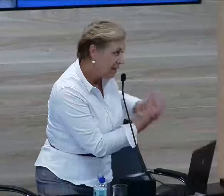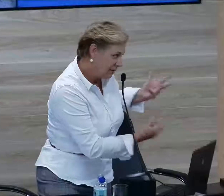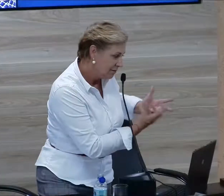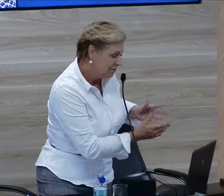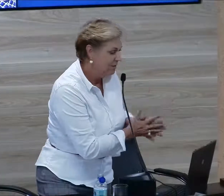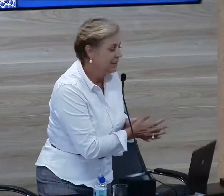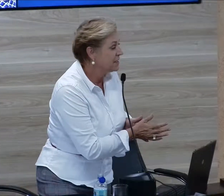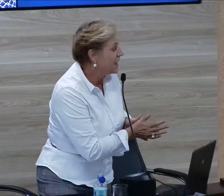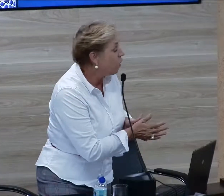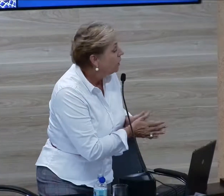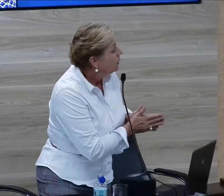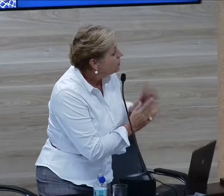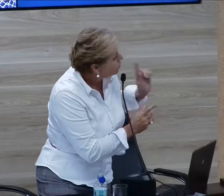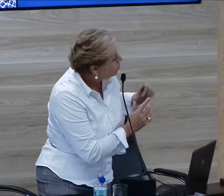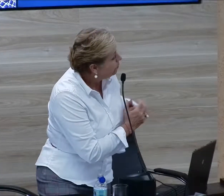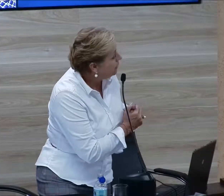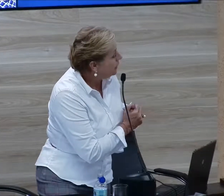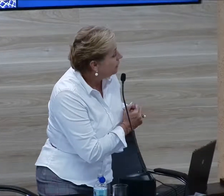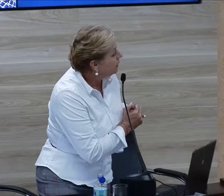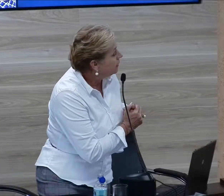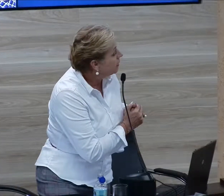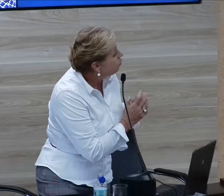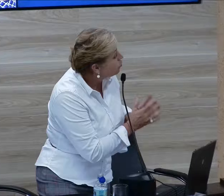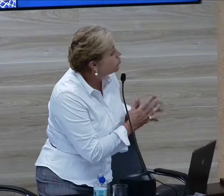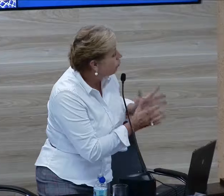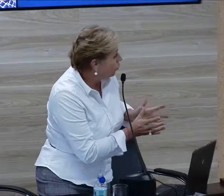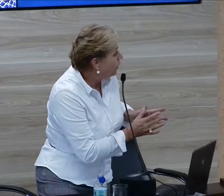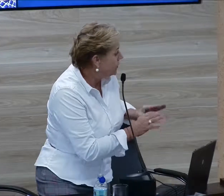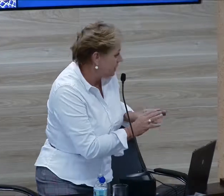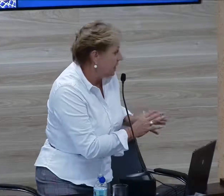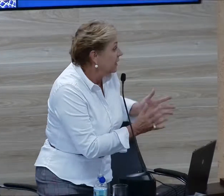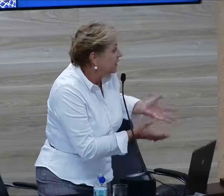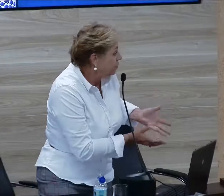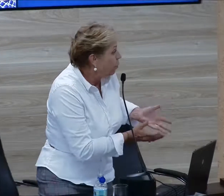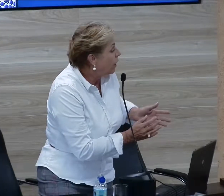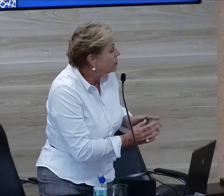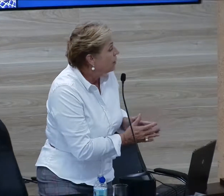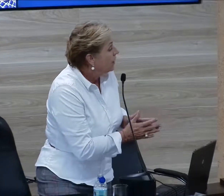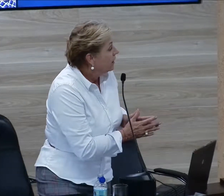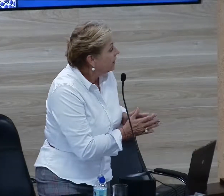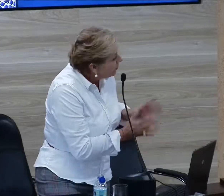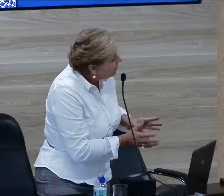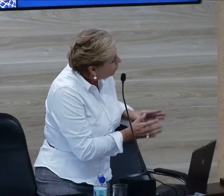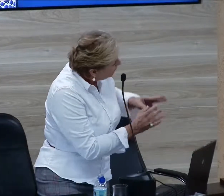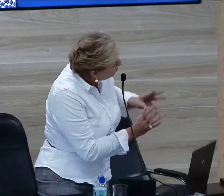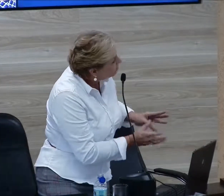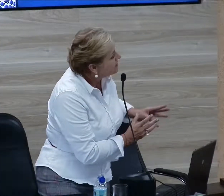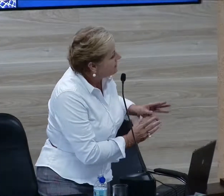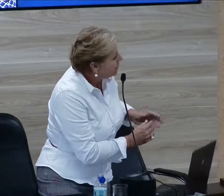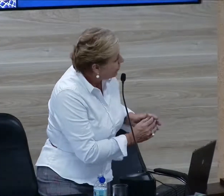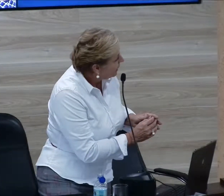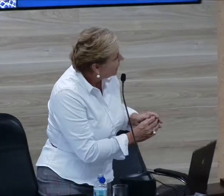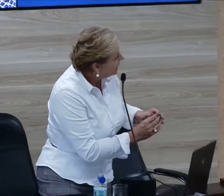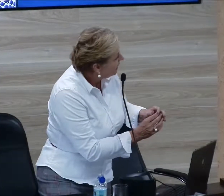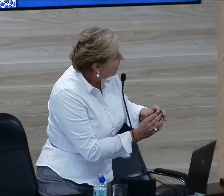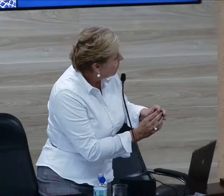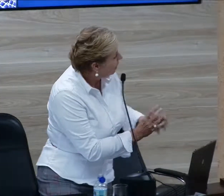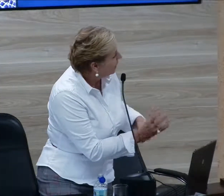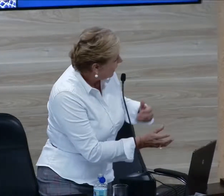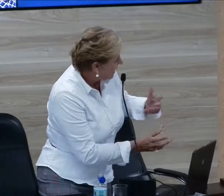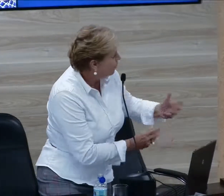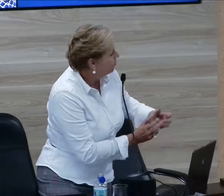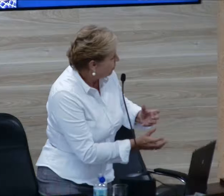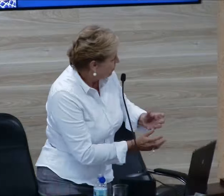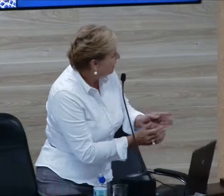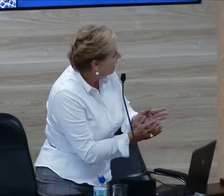projeto ainda inicial sobre construtoras de grande porte que deveriam ter um sistema para que a